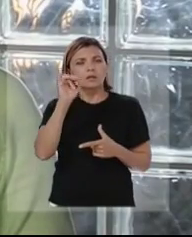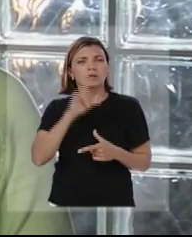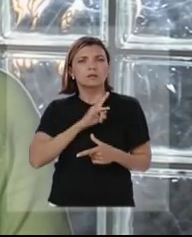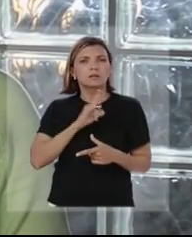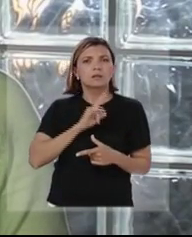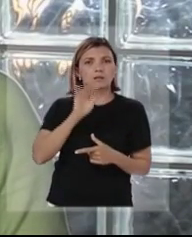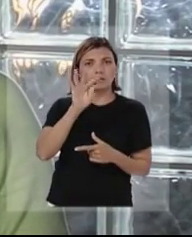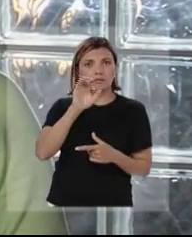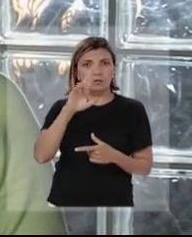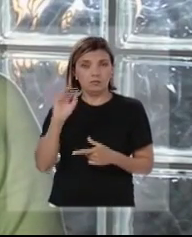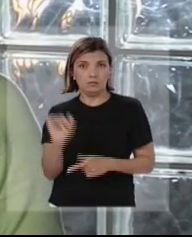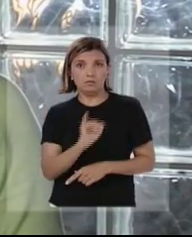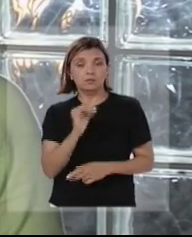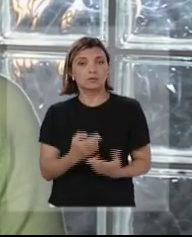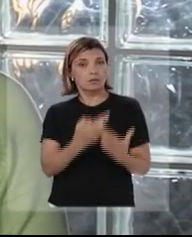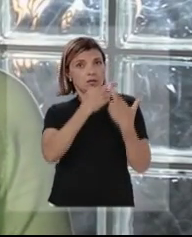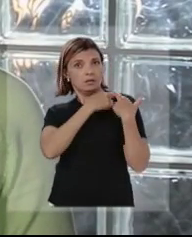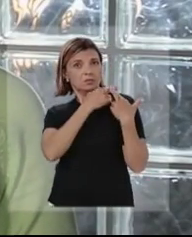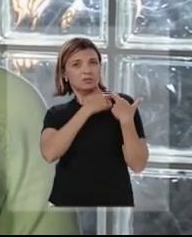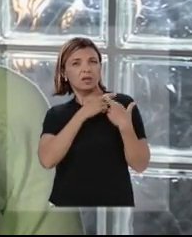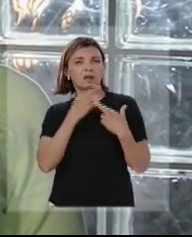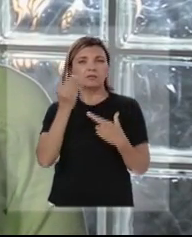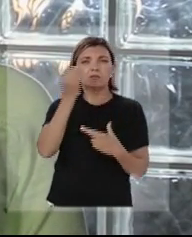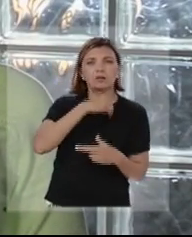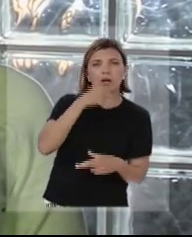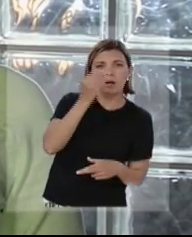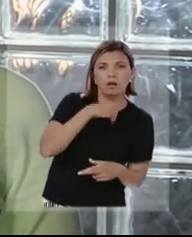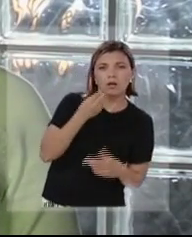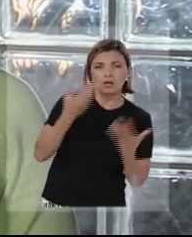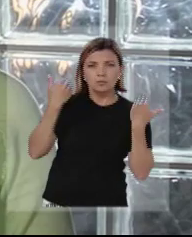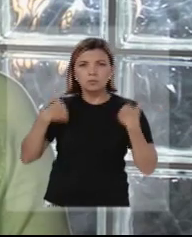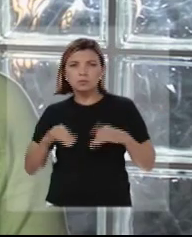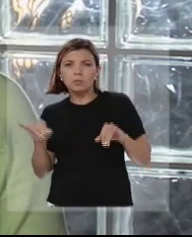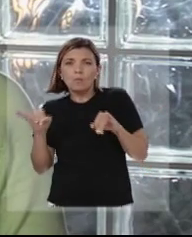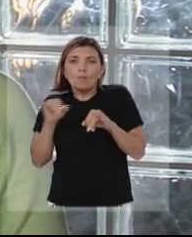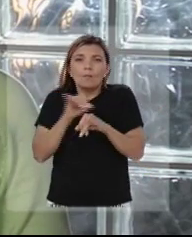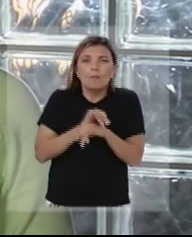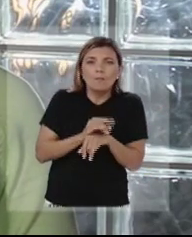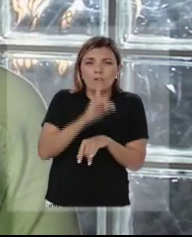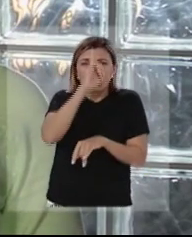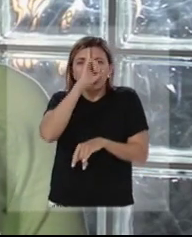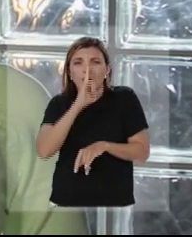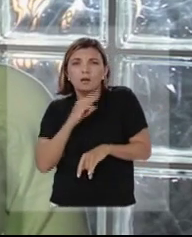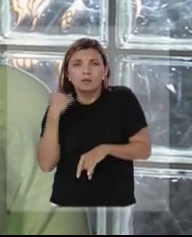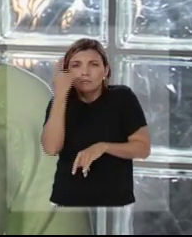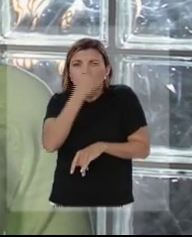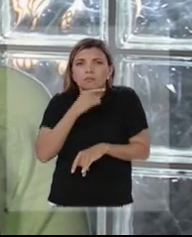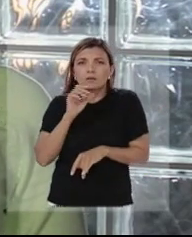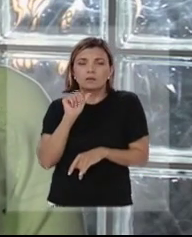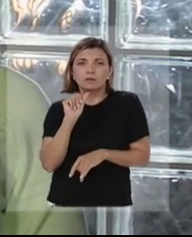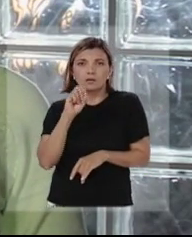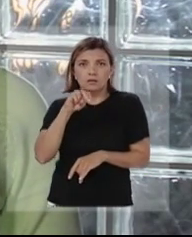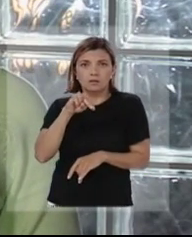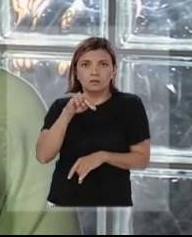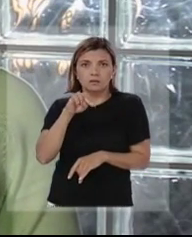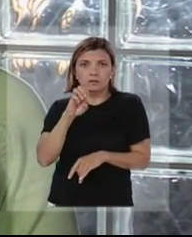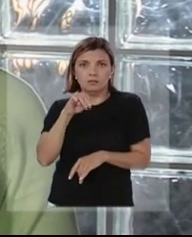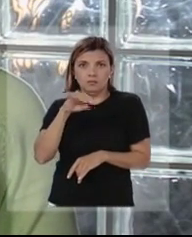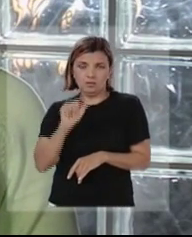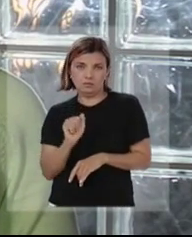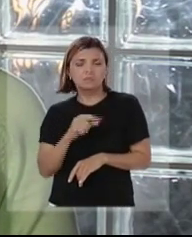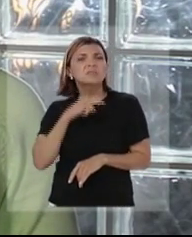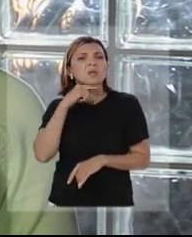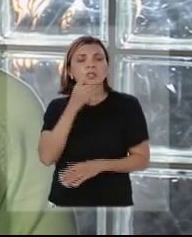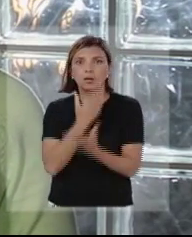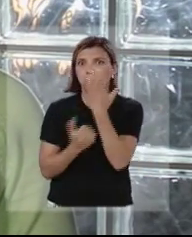falta de ferro, por exemplo, é responsável pela anemia, um dos problemas mais comuns na população. Mas não adianta se